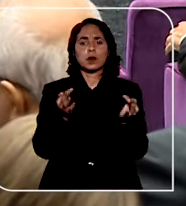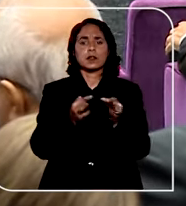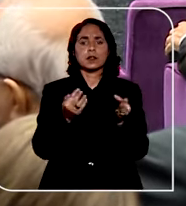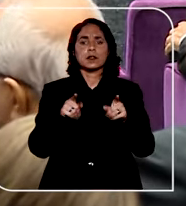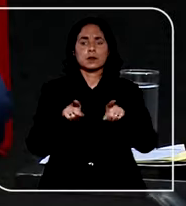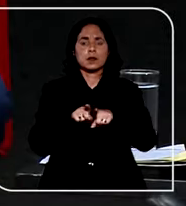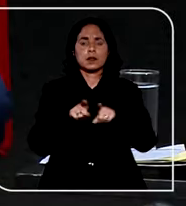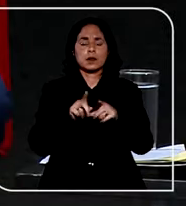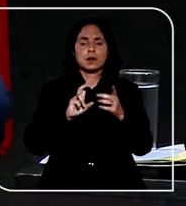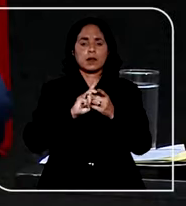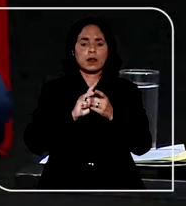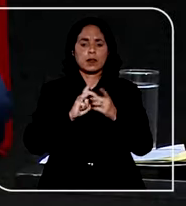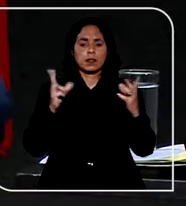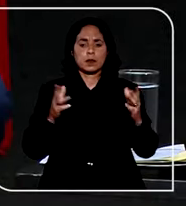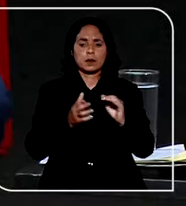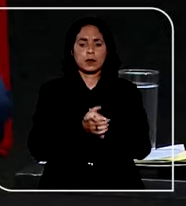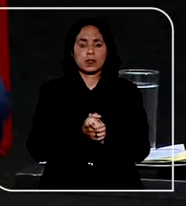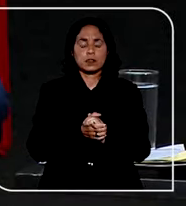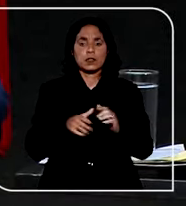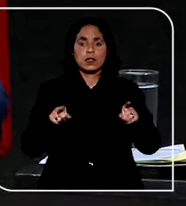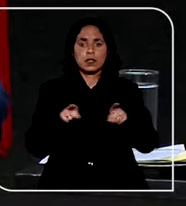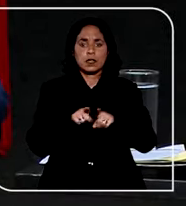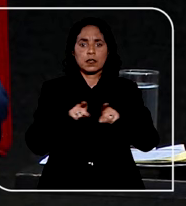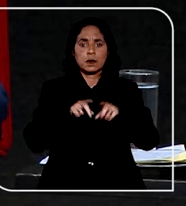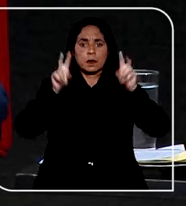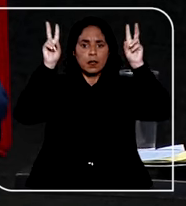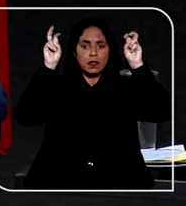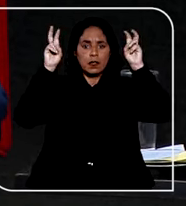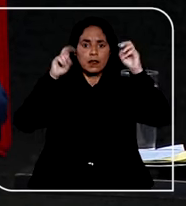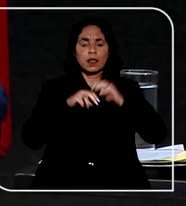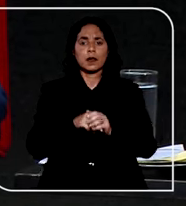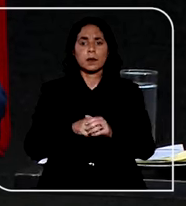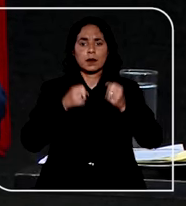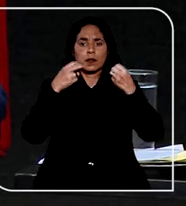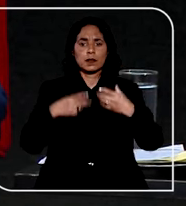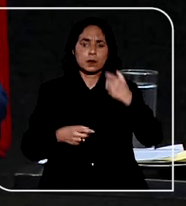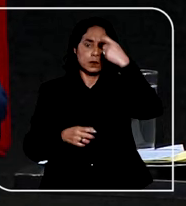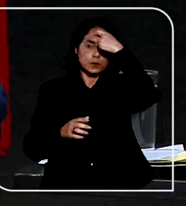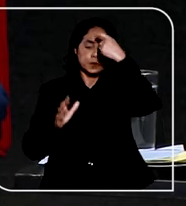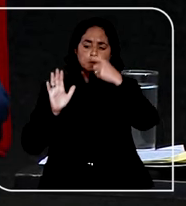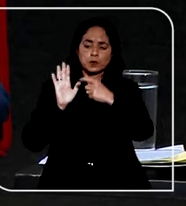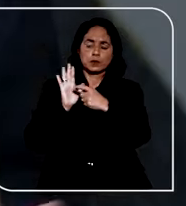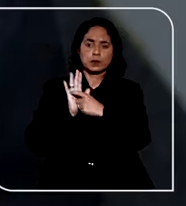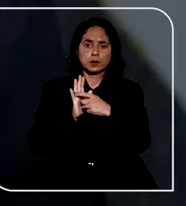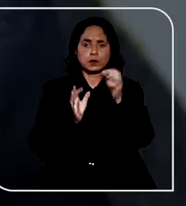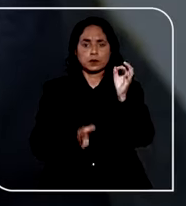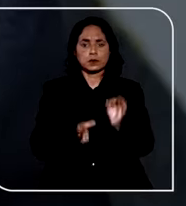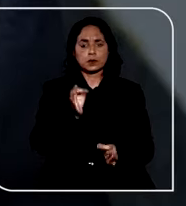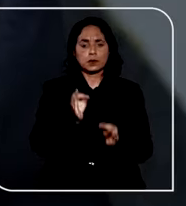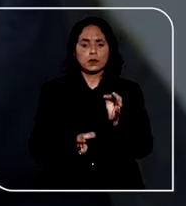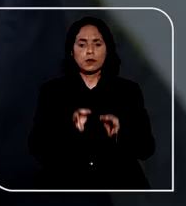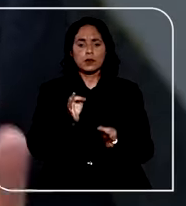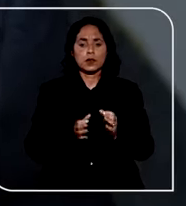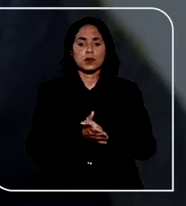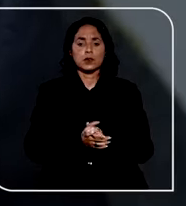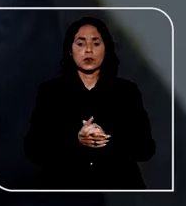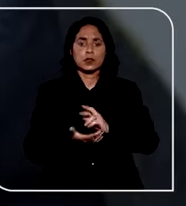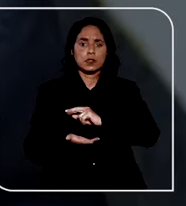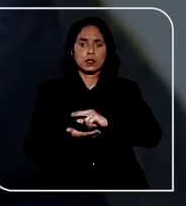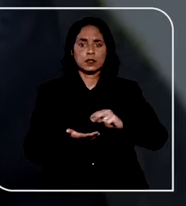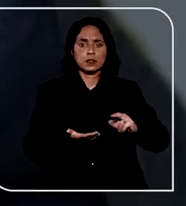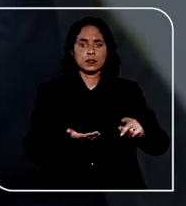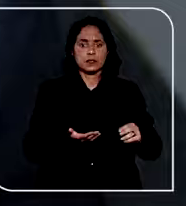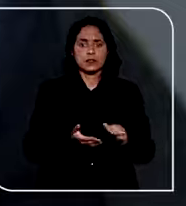Democracia o fórum também abordou temas como o uso da inteligência artificial nos sistemas de Justiça com destaque para a Vanguarda do